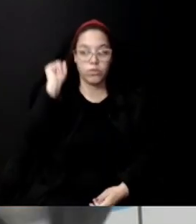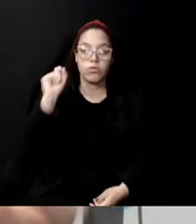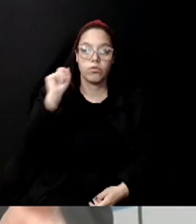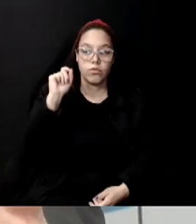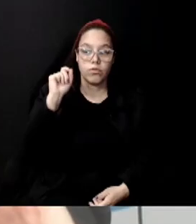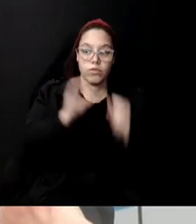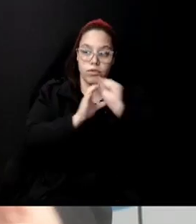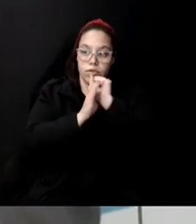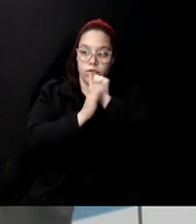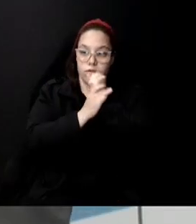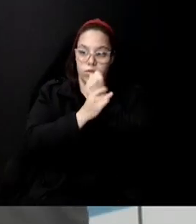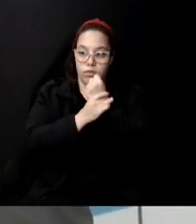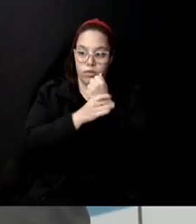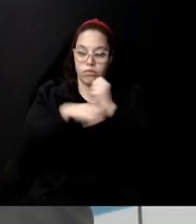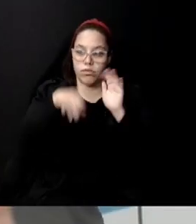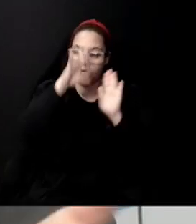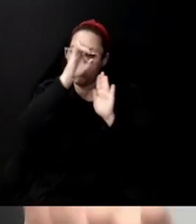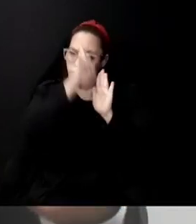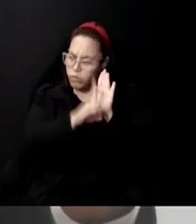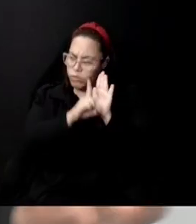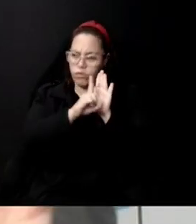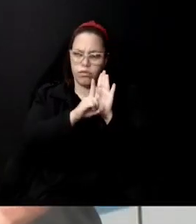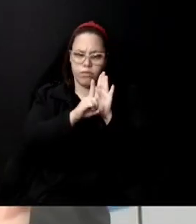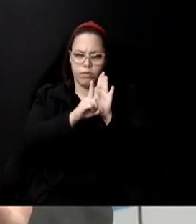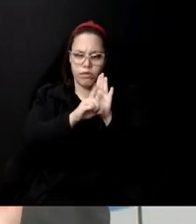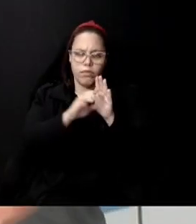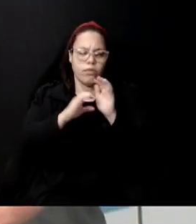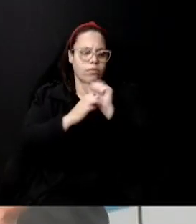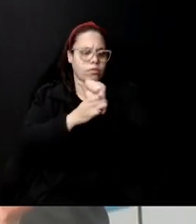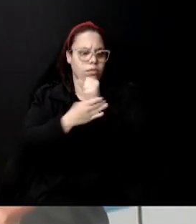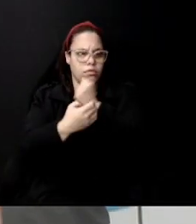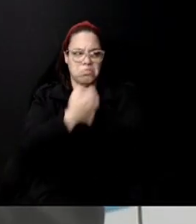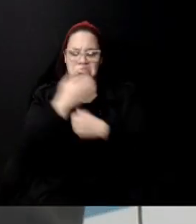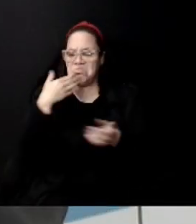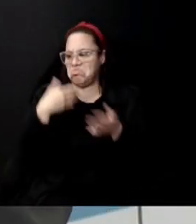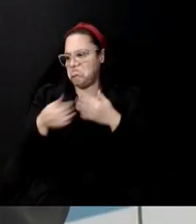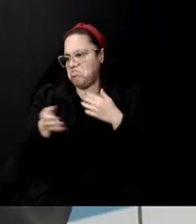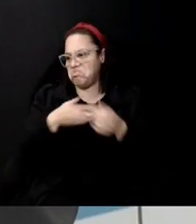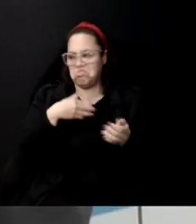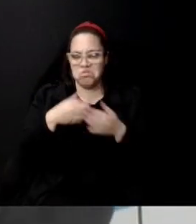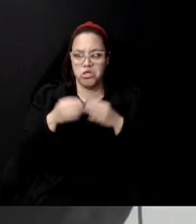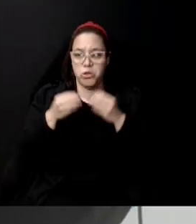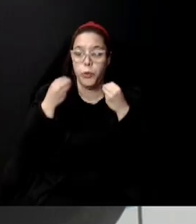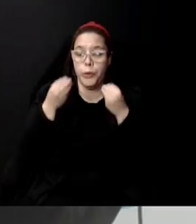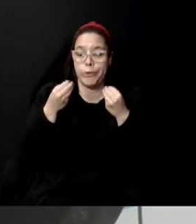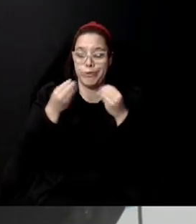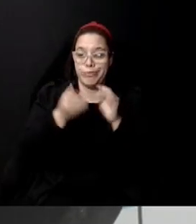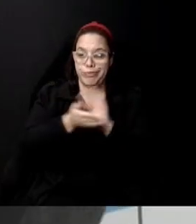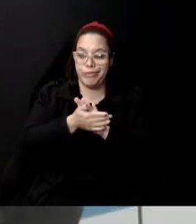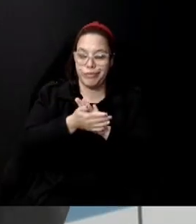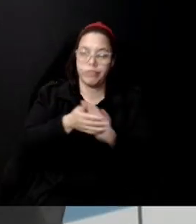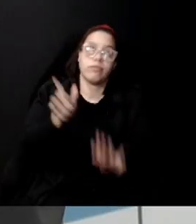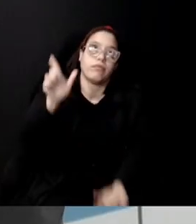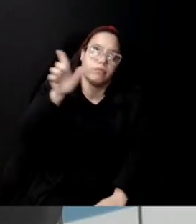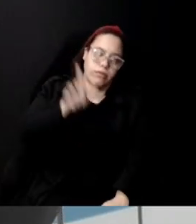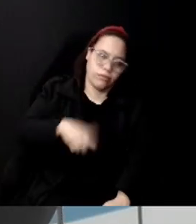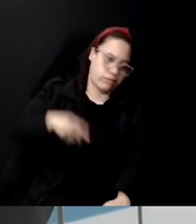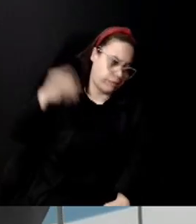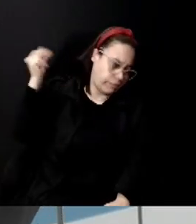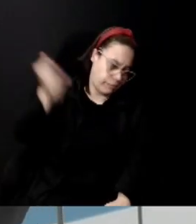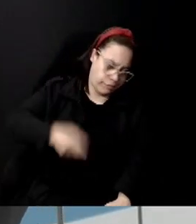os seus direitos fossem protegidos independentemente da sua procedência. Lógico, isso leva tempo,